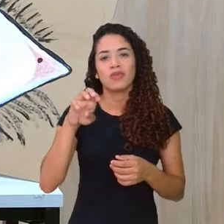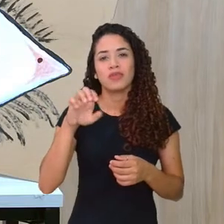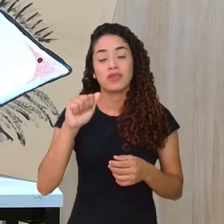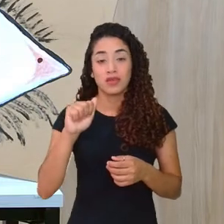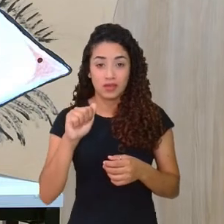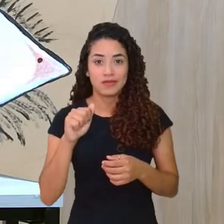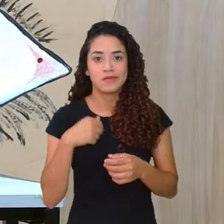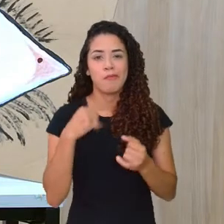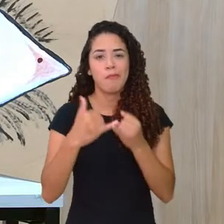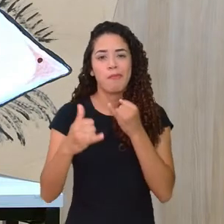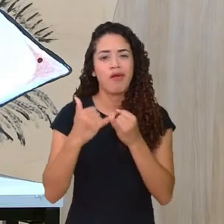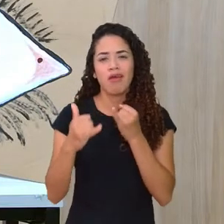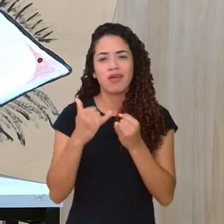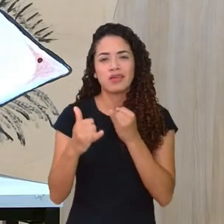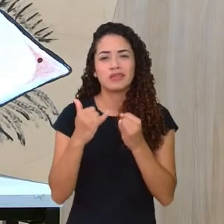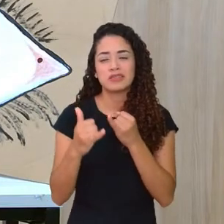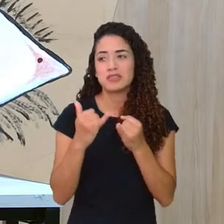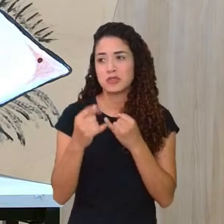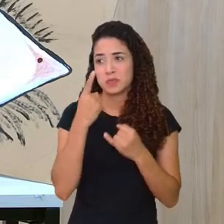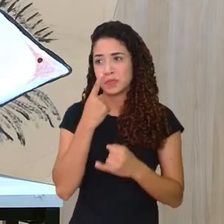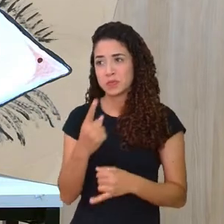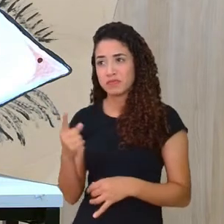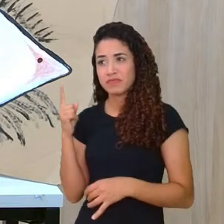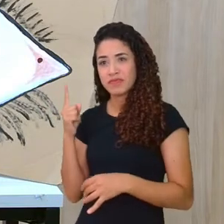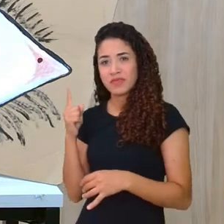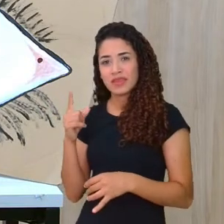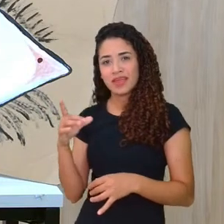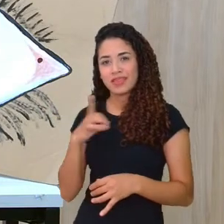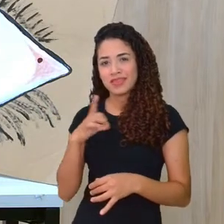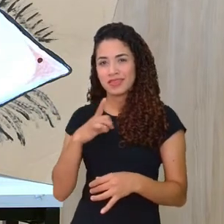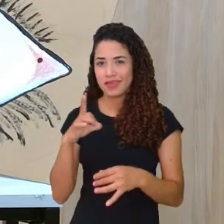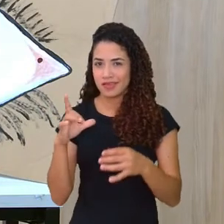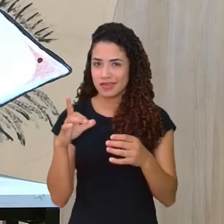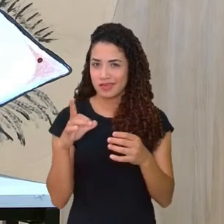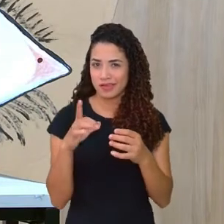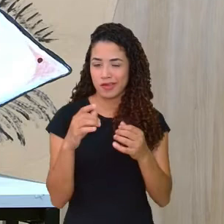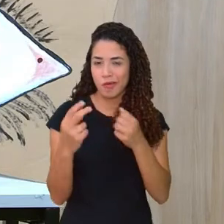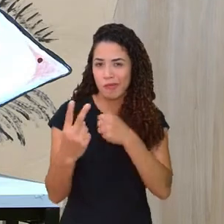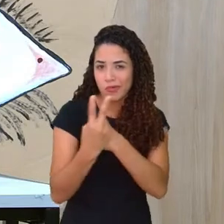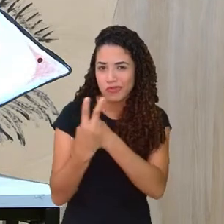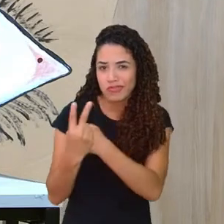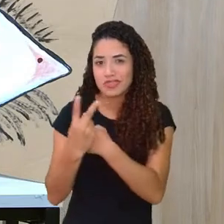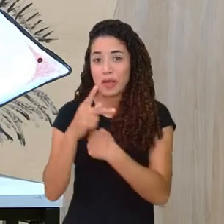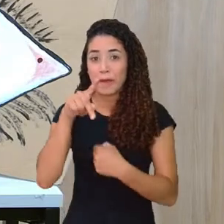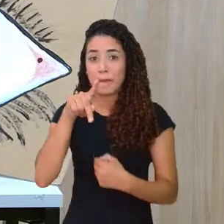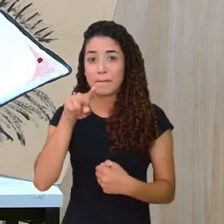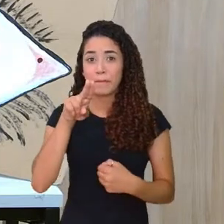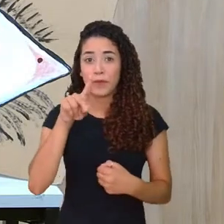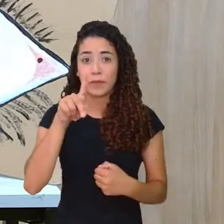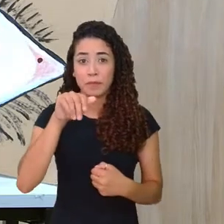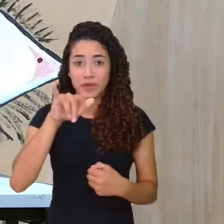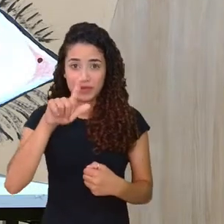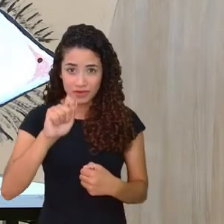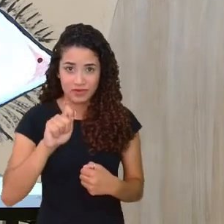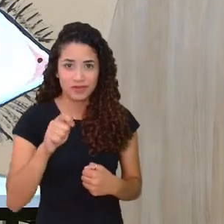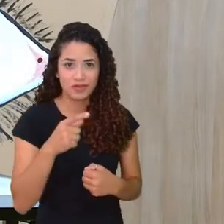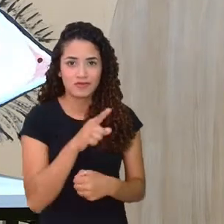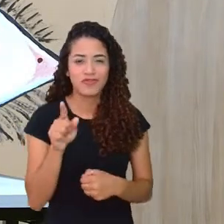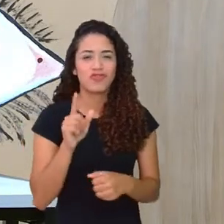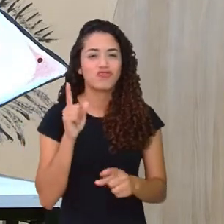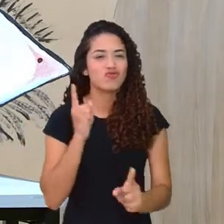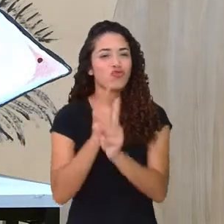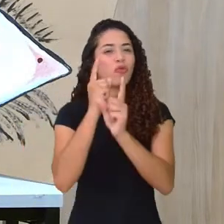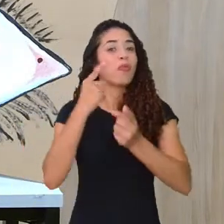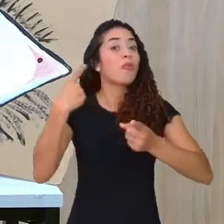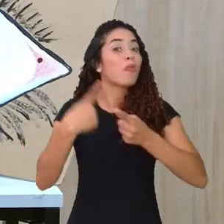vai ver essa parte aqui, que vai proteger a questão da pupila. E aqui vocês vão saber por quê.